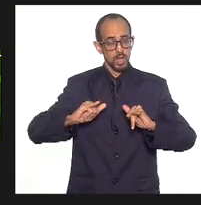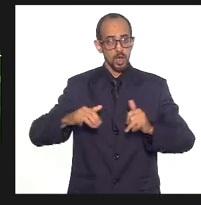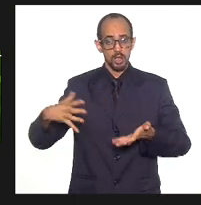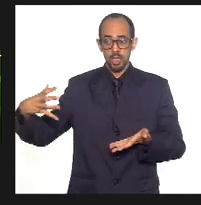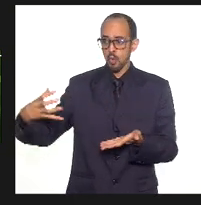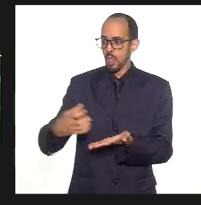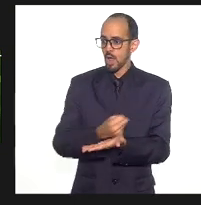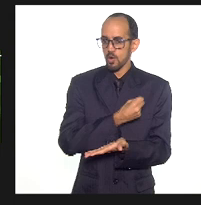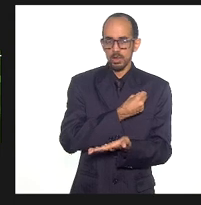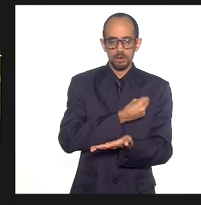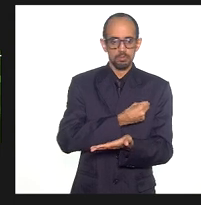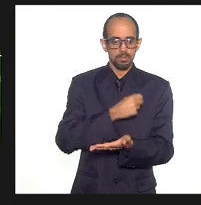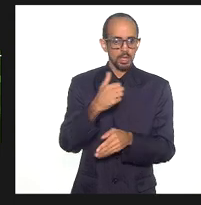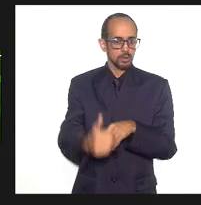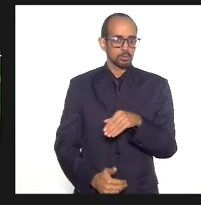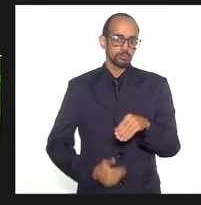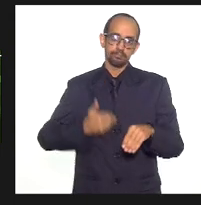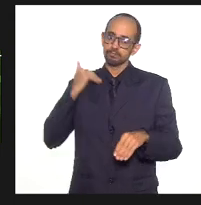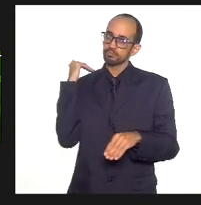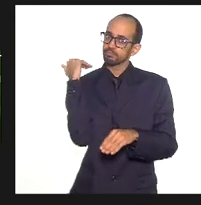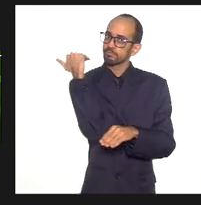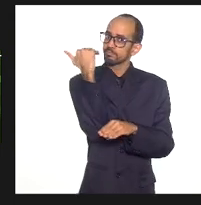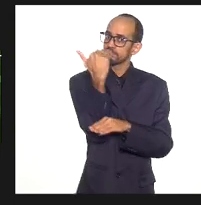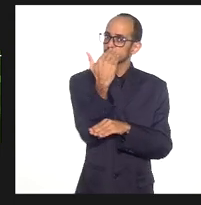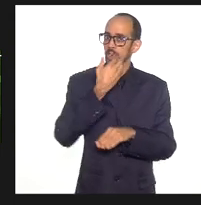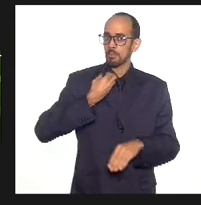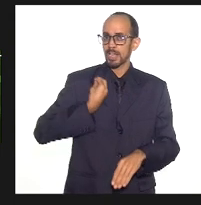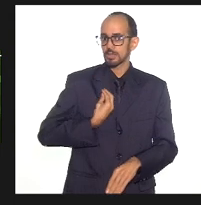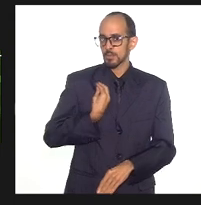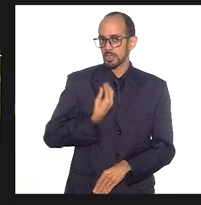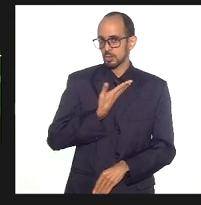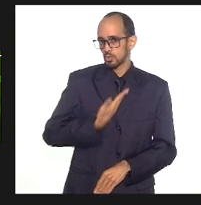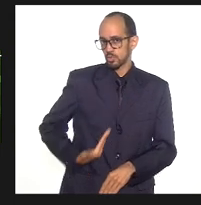participação governamental no primeiro tri de 21.